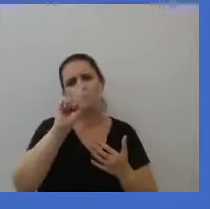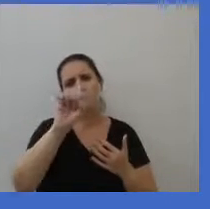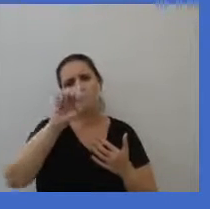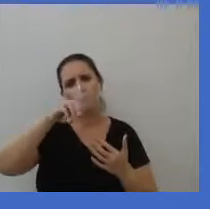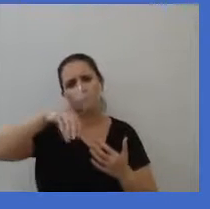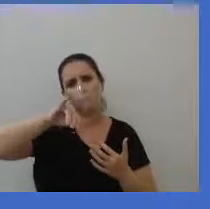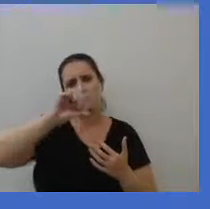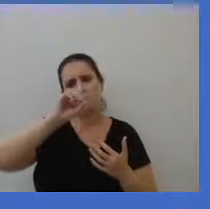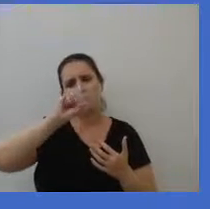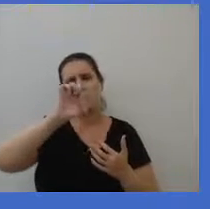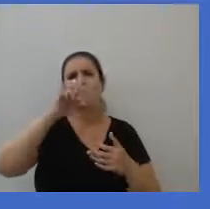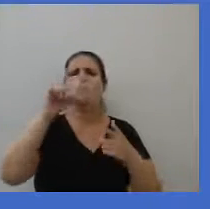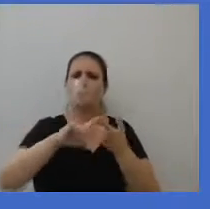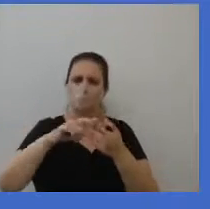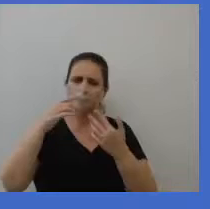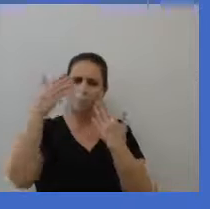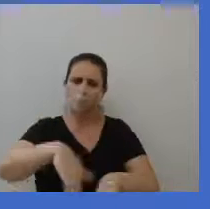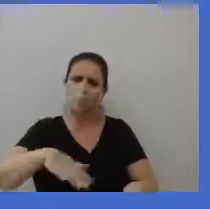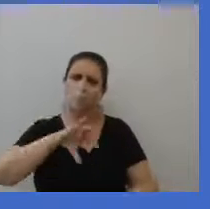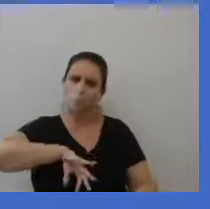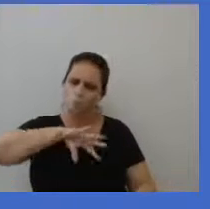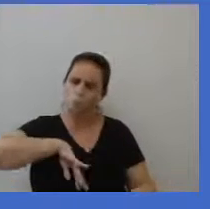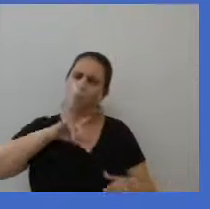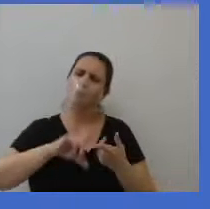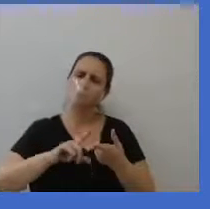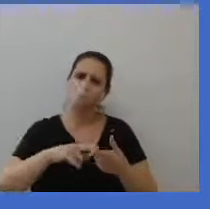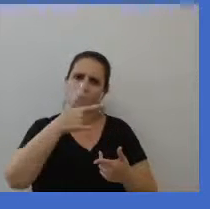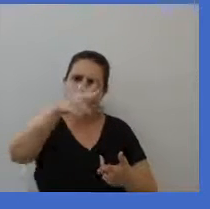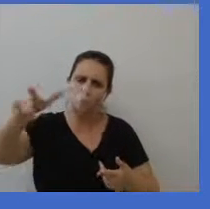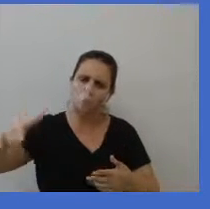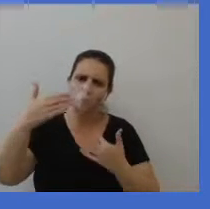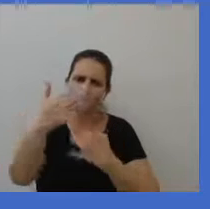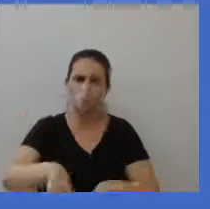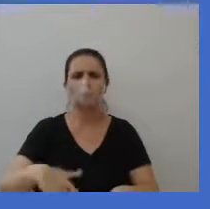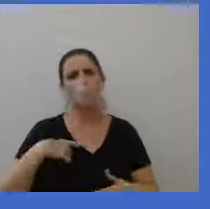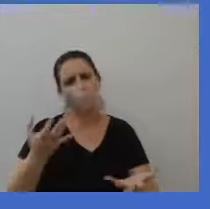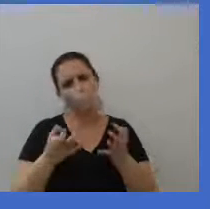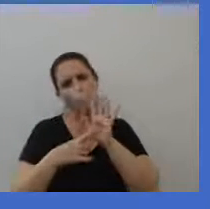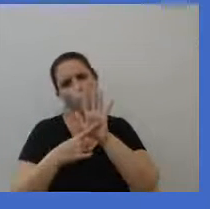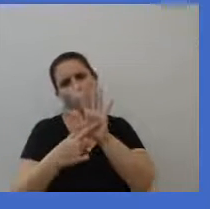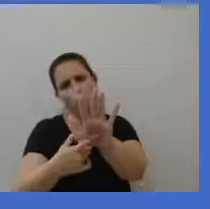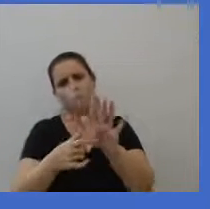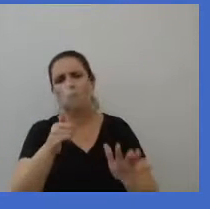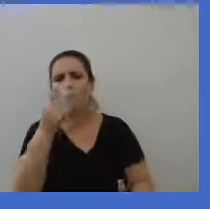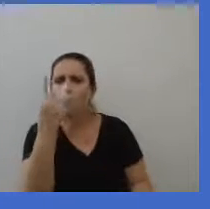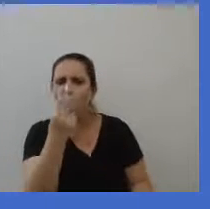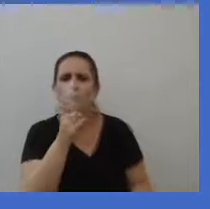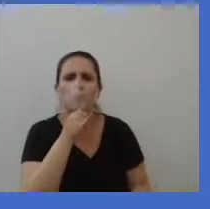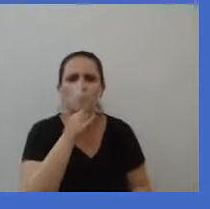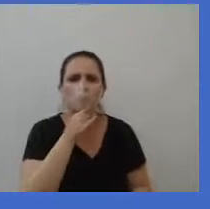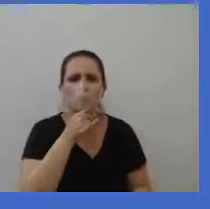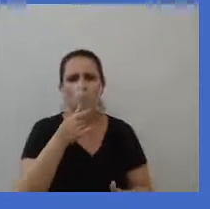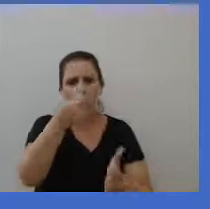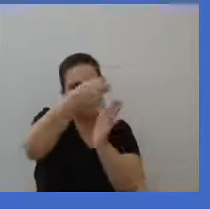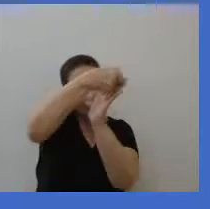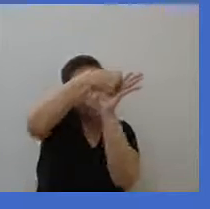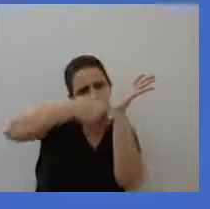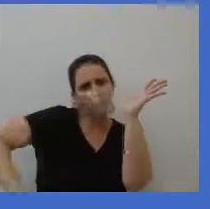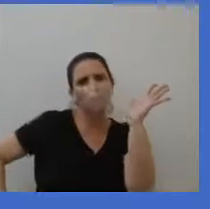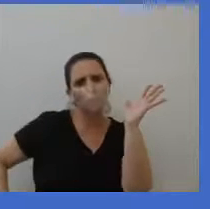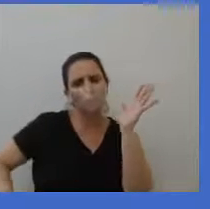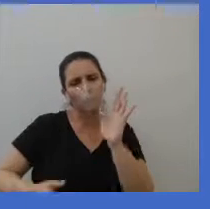voltar em tela cheia. Eu passei rápido, Prova Brasil. Isso foi aplicado nas escolas de todo o país.